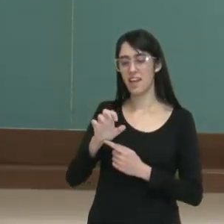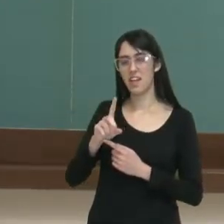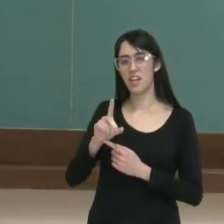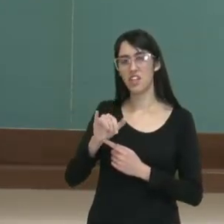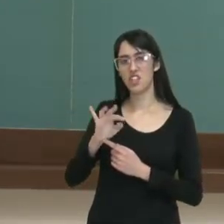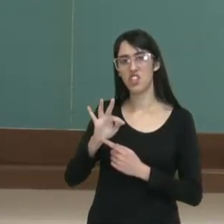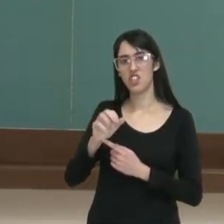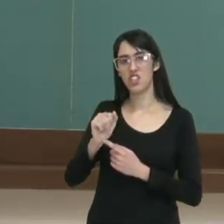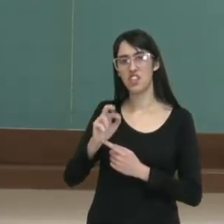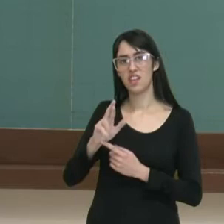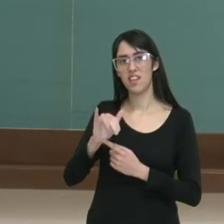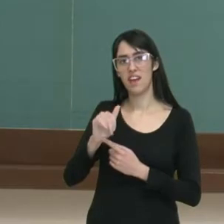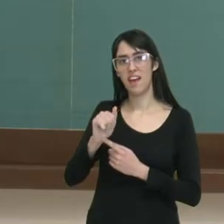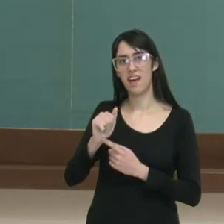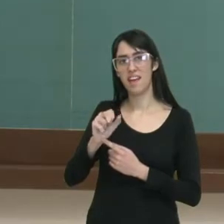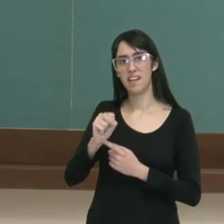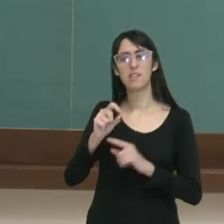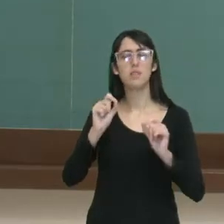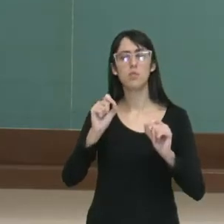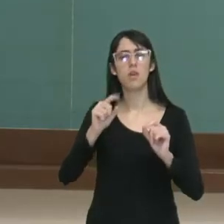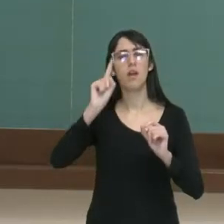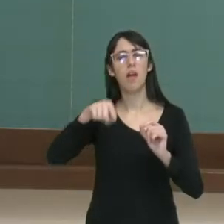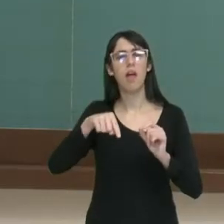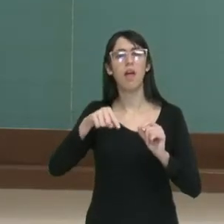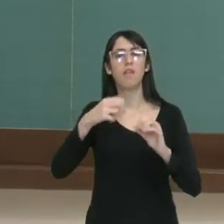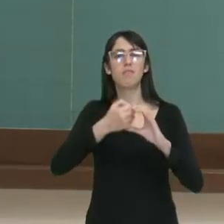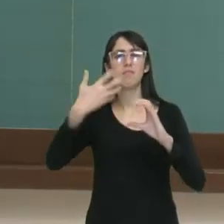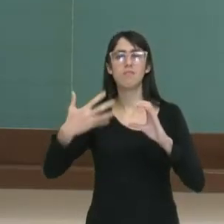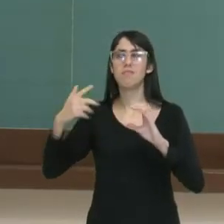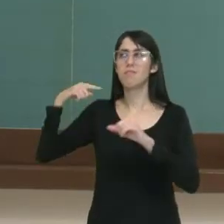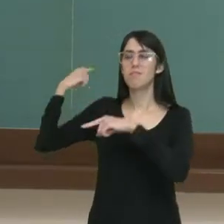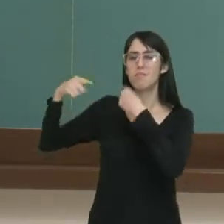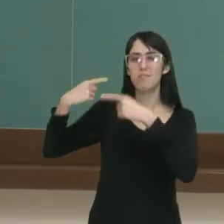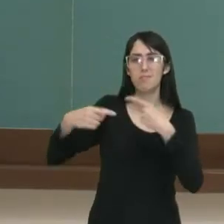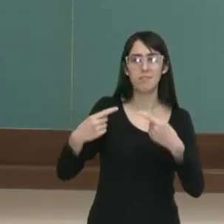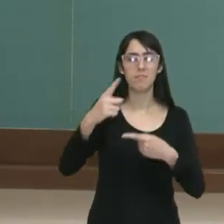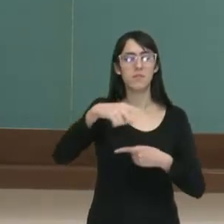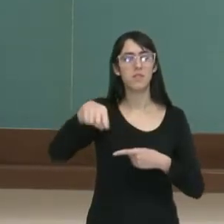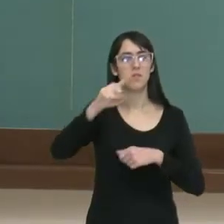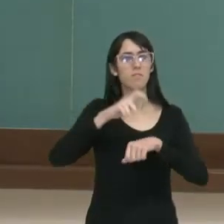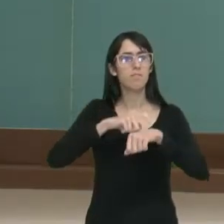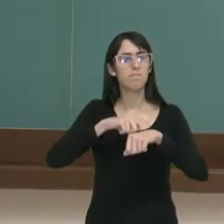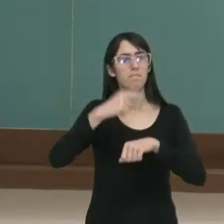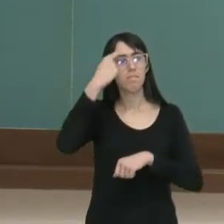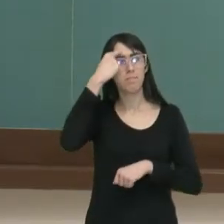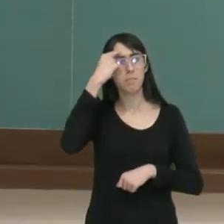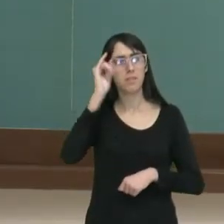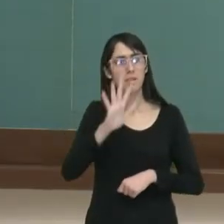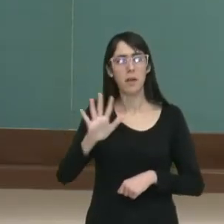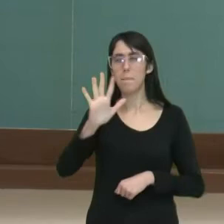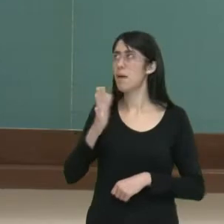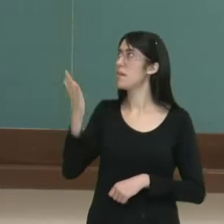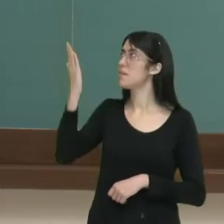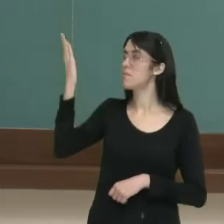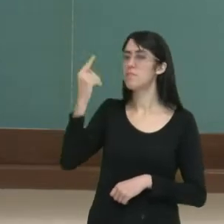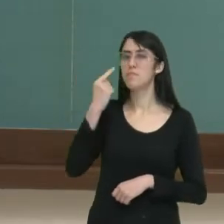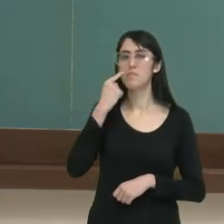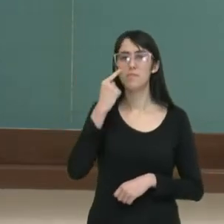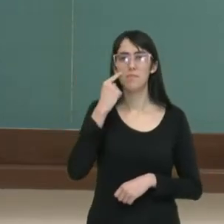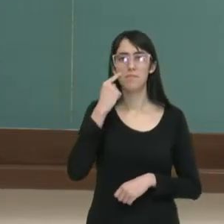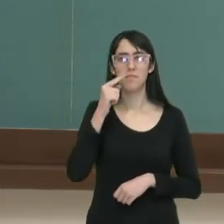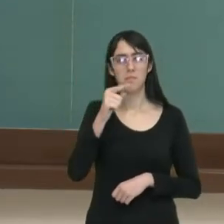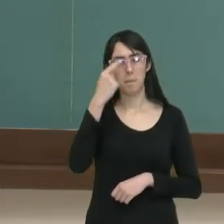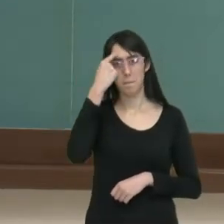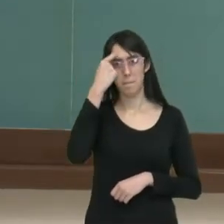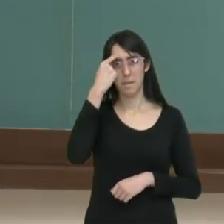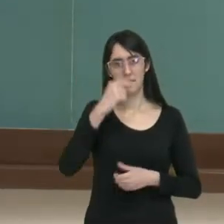nós herdamos. Então, um tempinho para vocês pensarem nessa imagem e nas perguntas que a professora acabou de